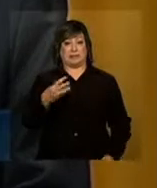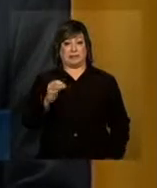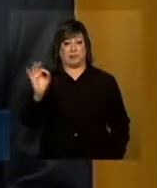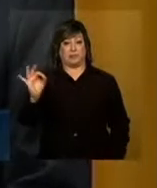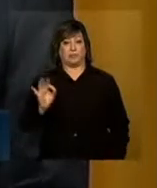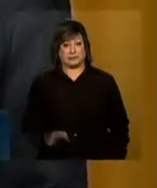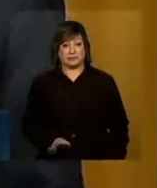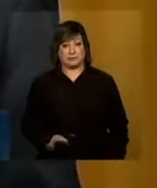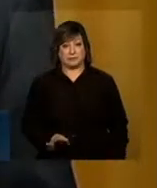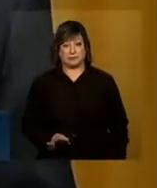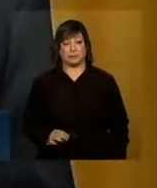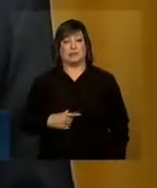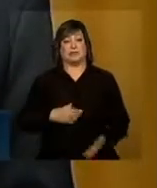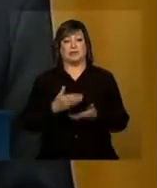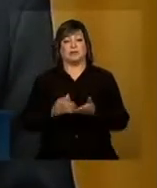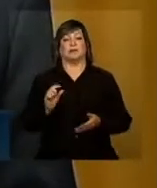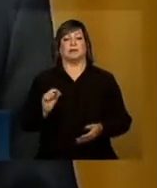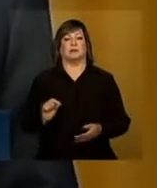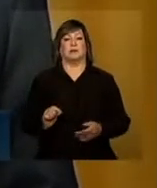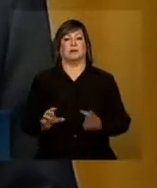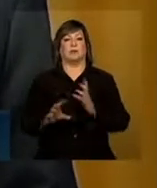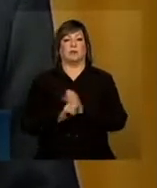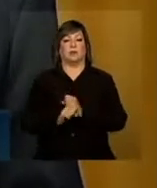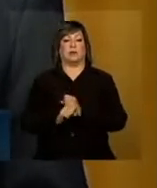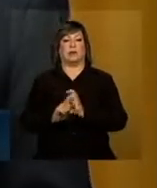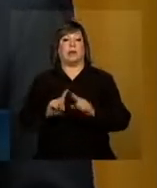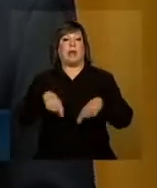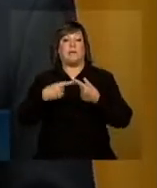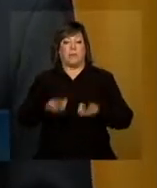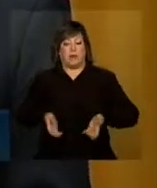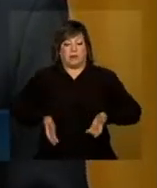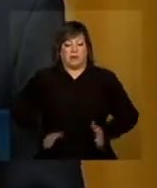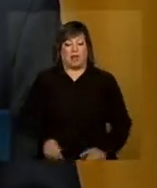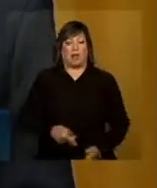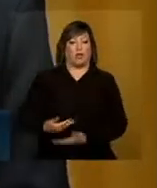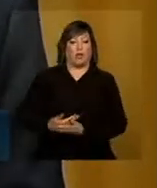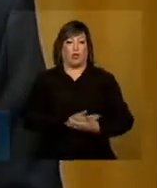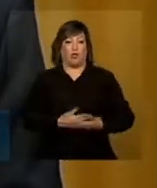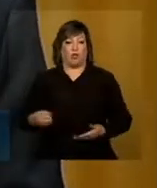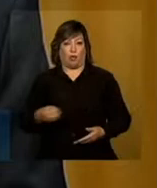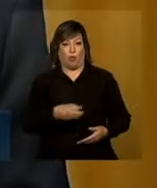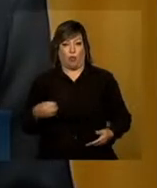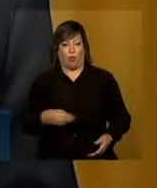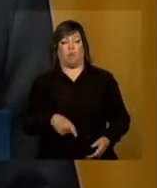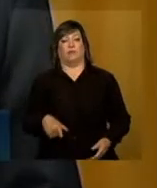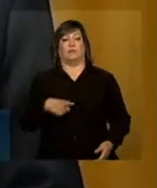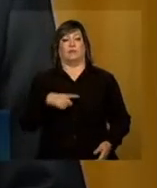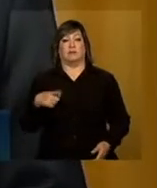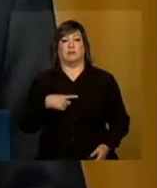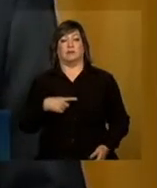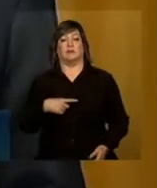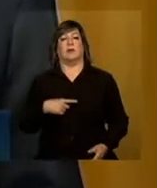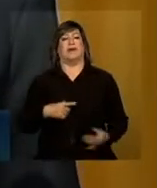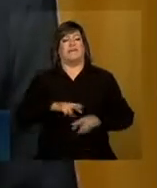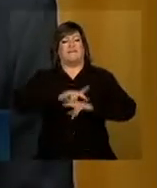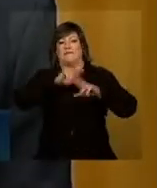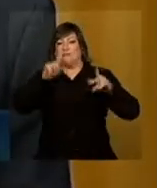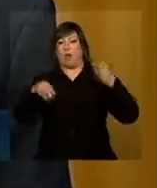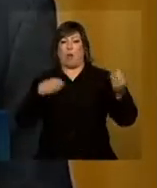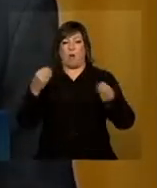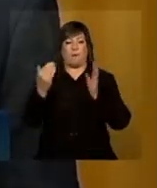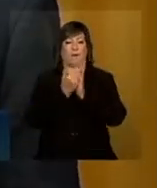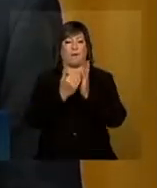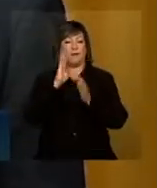restam do componente pós-neonatal, nós estamos enfrentando decididamente com vários dispositivos de